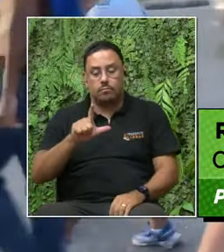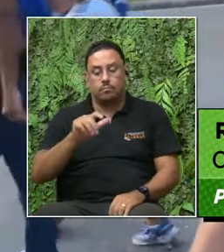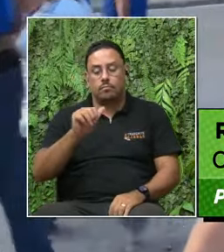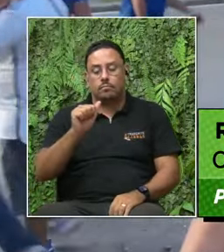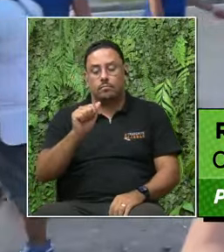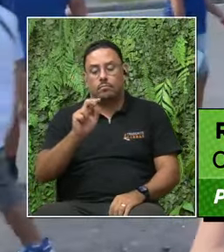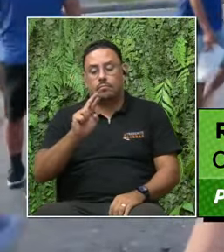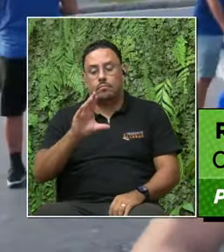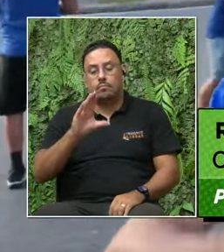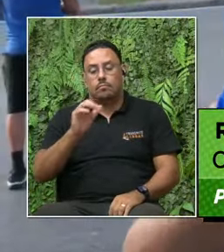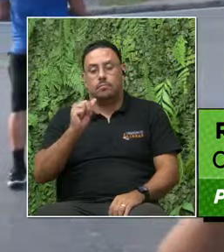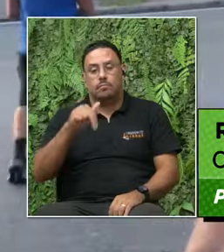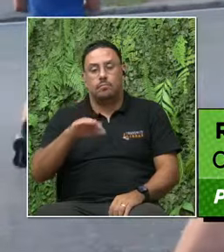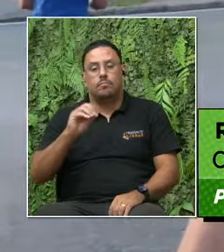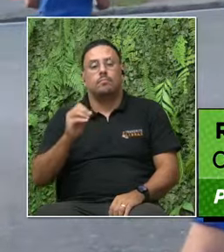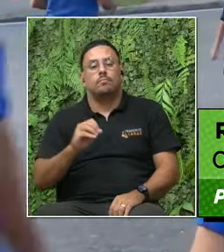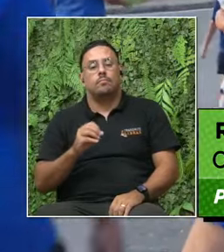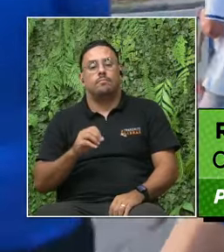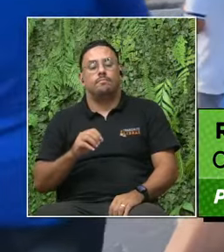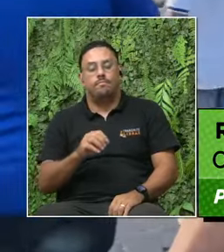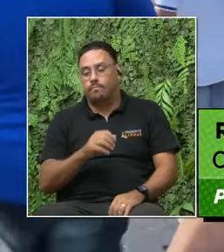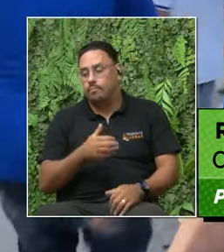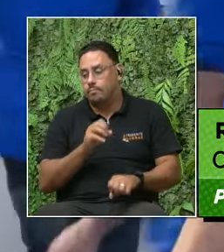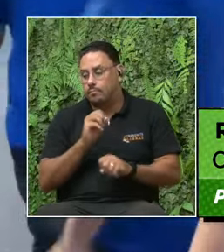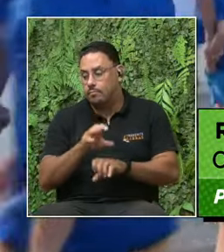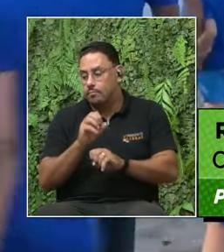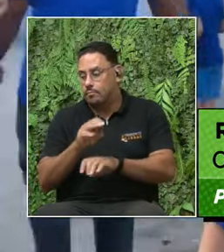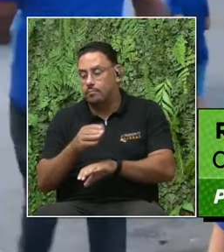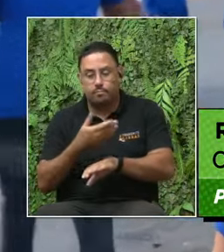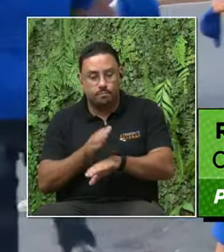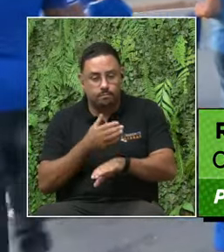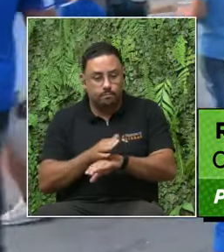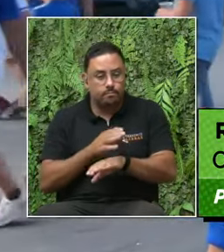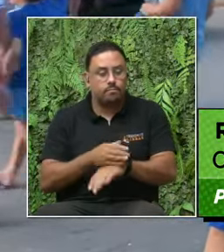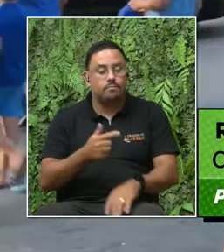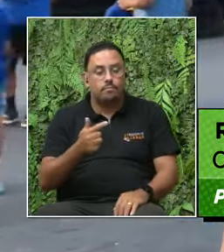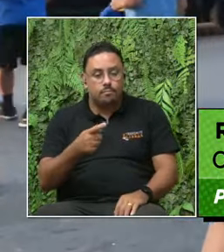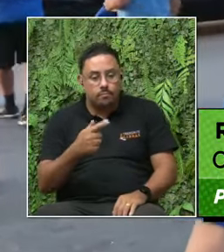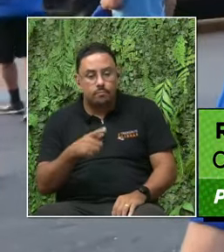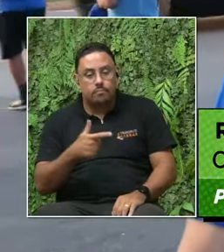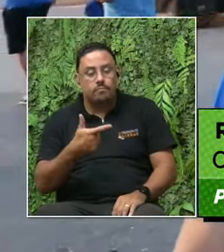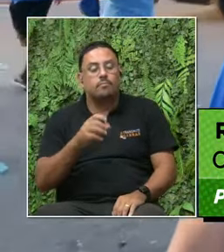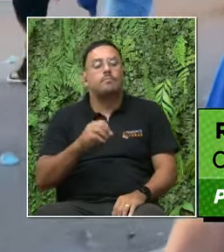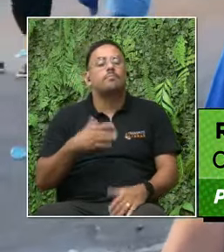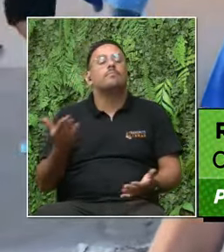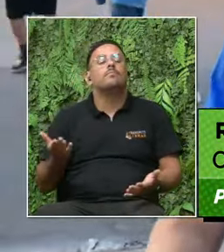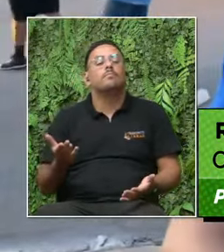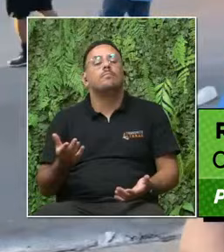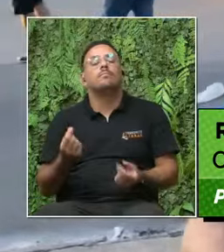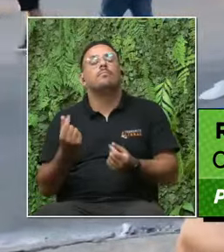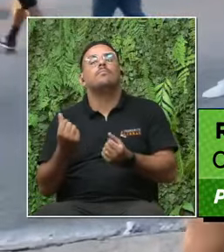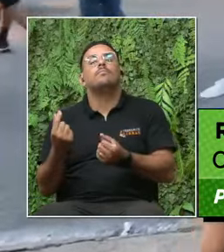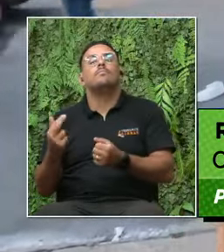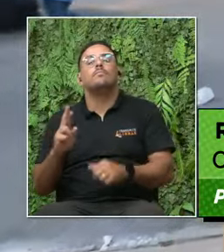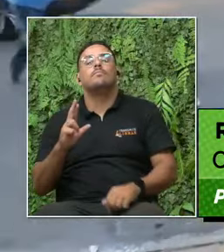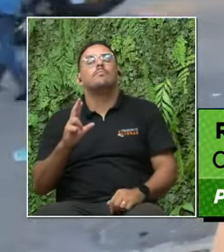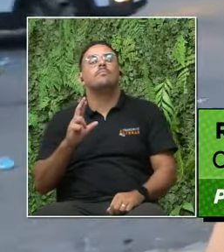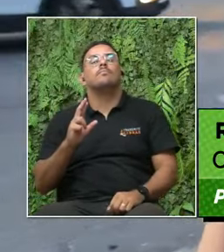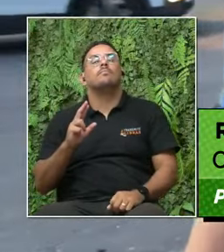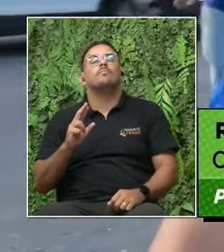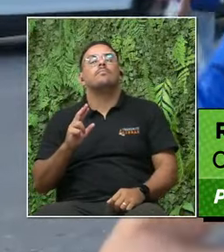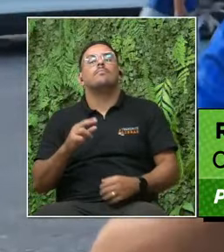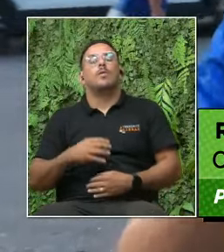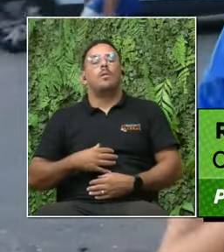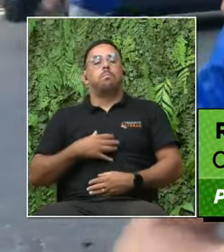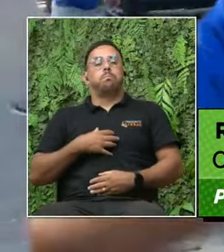cara é treinador de sub-17 sub20 e outra coisa e cadê o investimento Ronaldo camarada comprou o